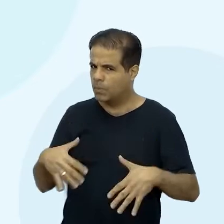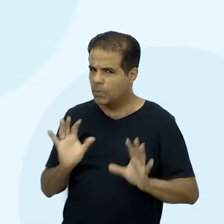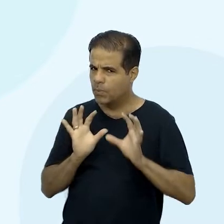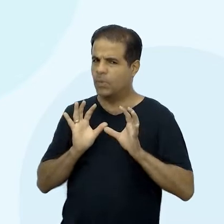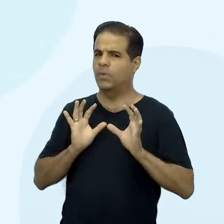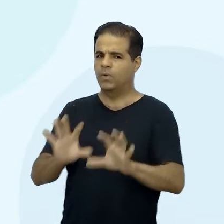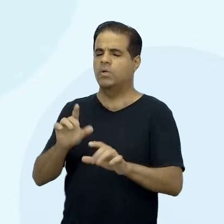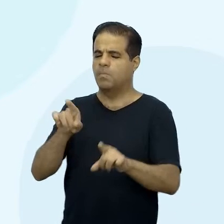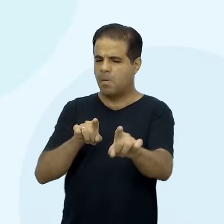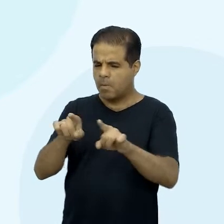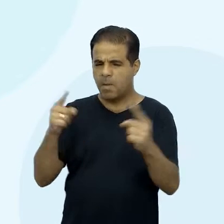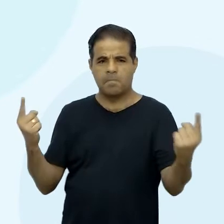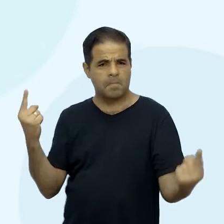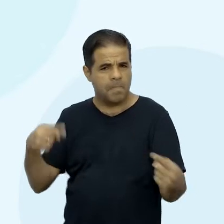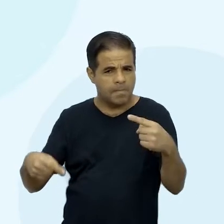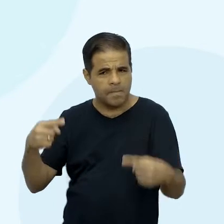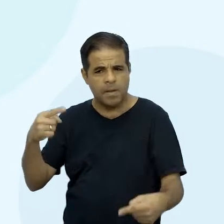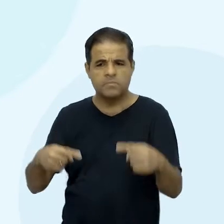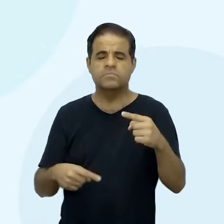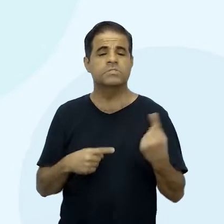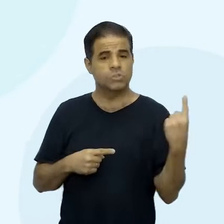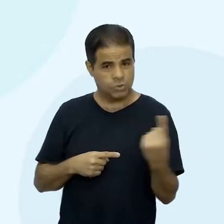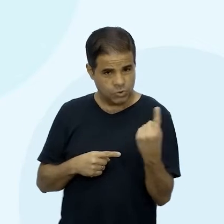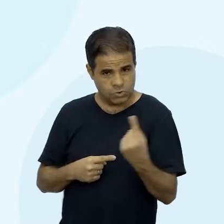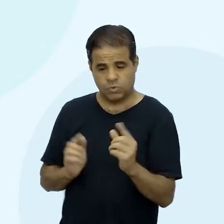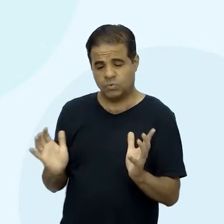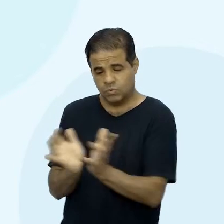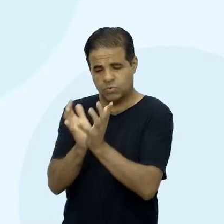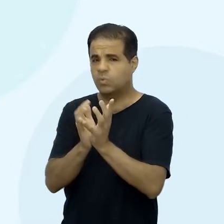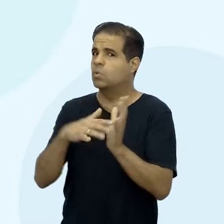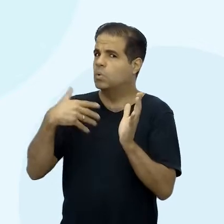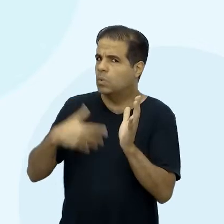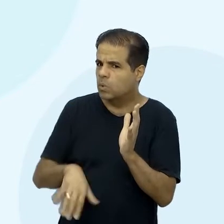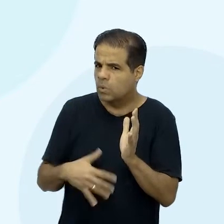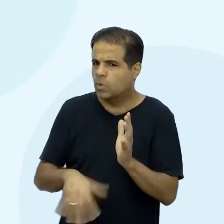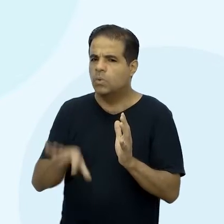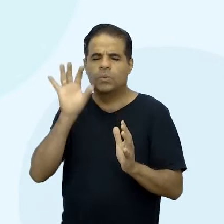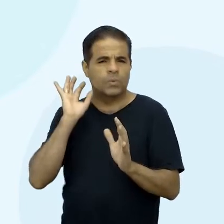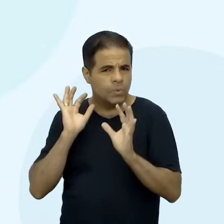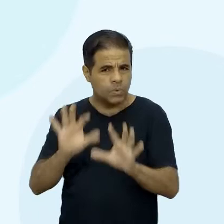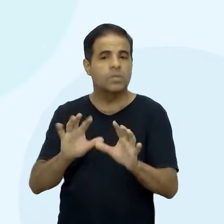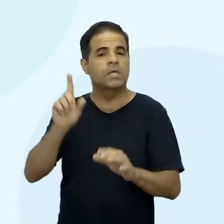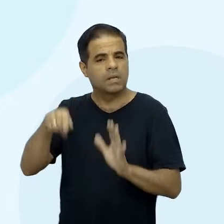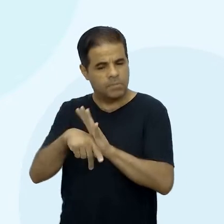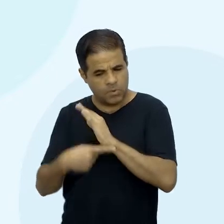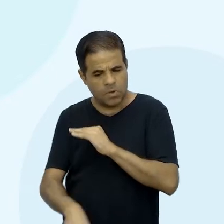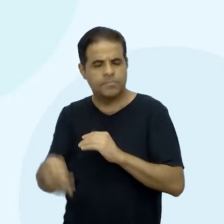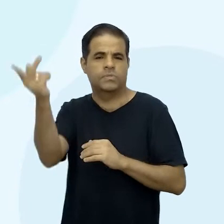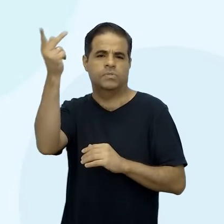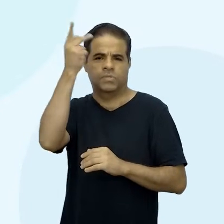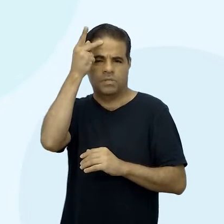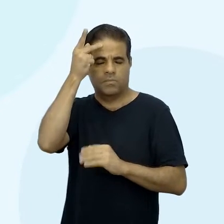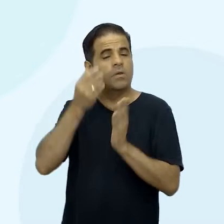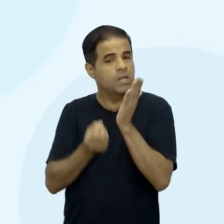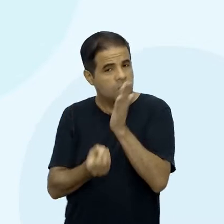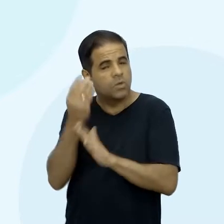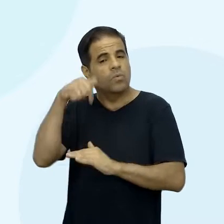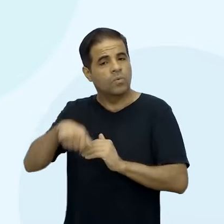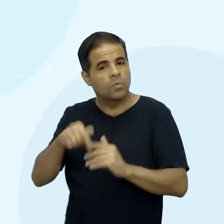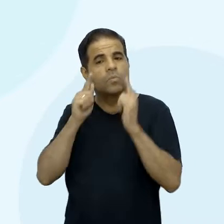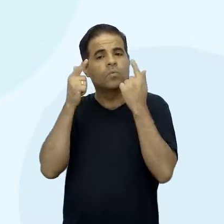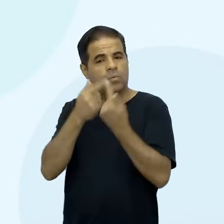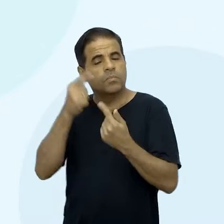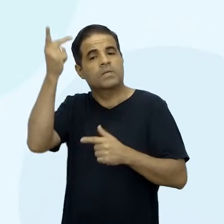polêmica e controvérsia. É um grupo, ele sozinho e esse grupo causaram muito. Ele é paulistano, ele formou um grupo aqui em São Paulo, que é